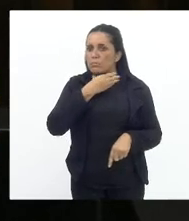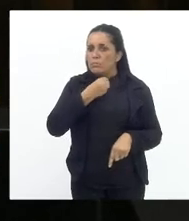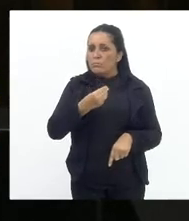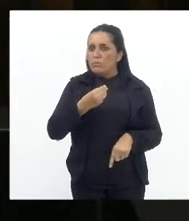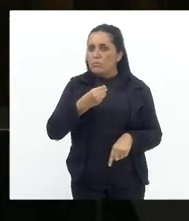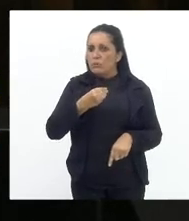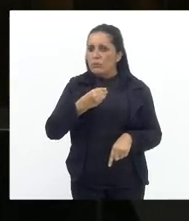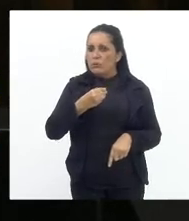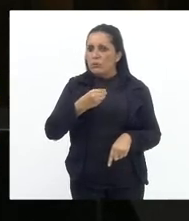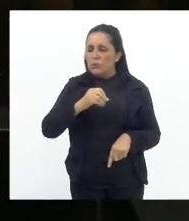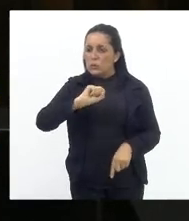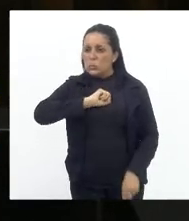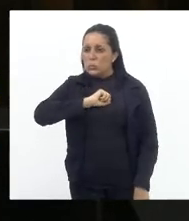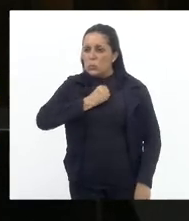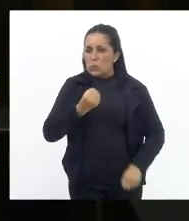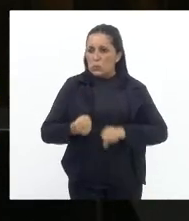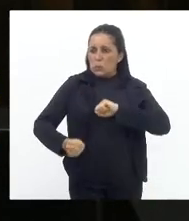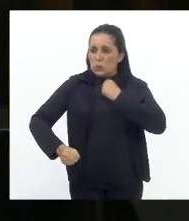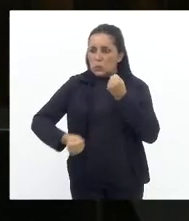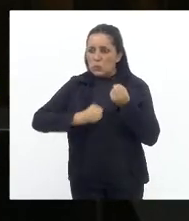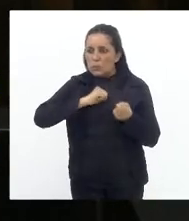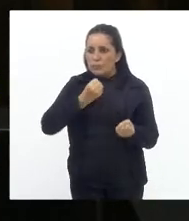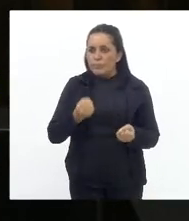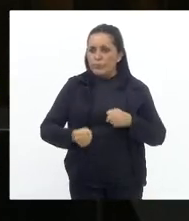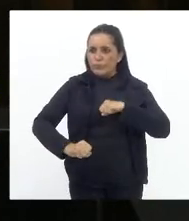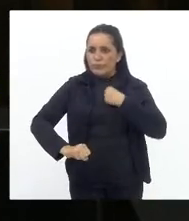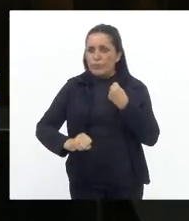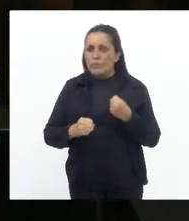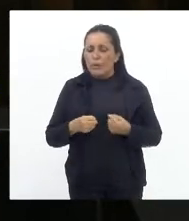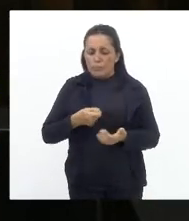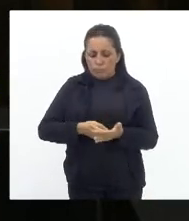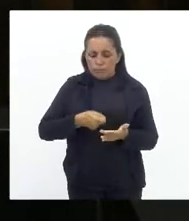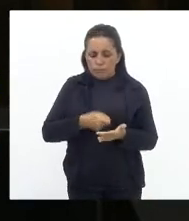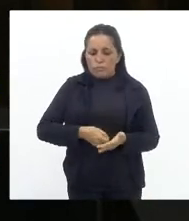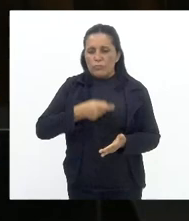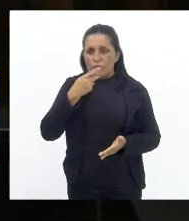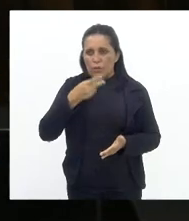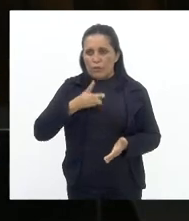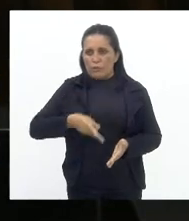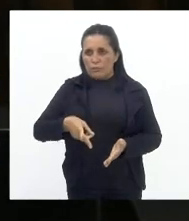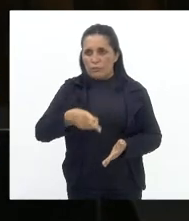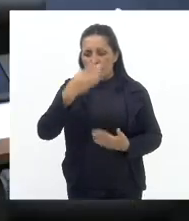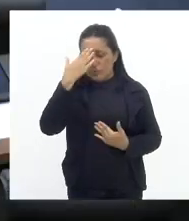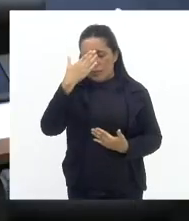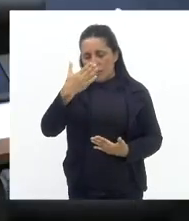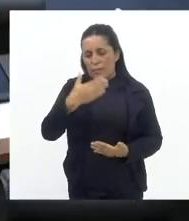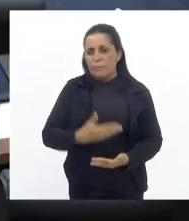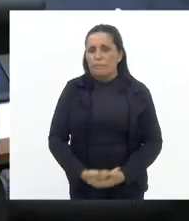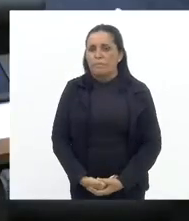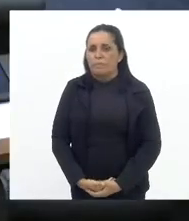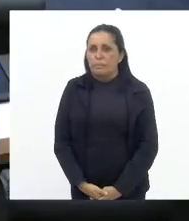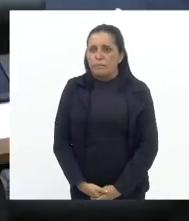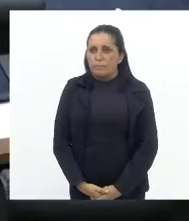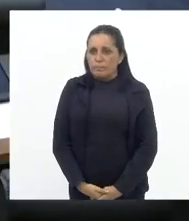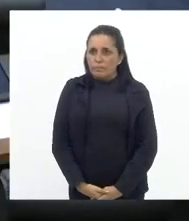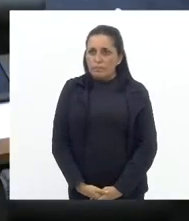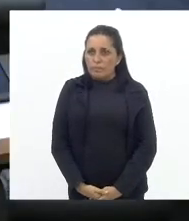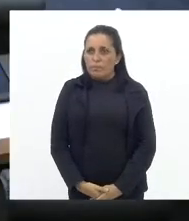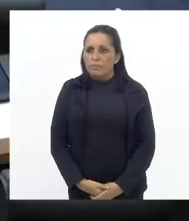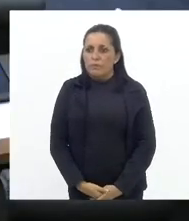é cheio de ódio que o insistem em refutar diariamente nos parlamentos muito obrigado pelo presente